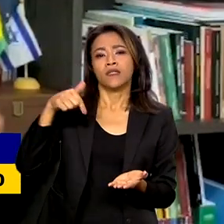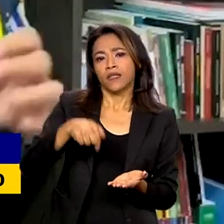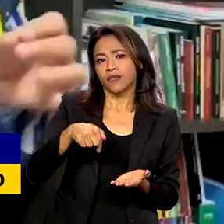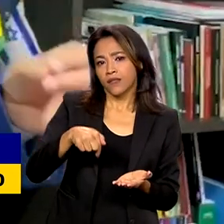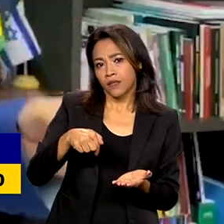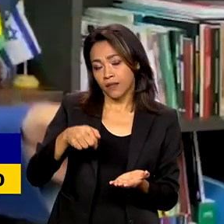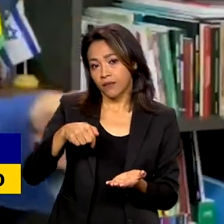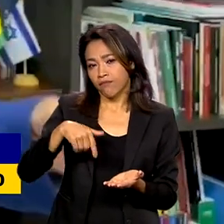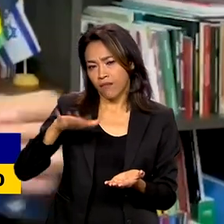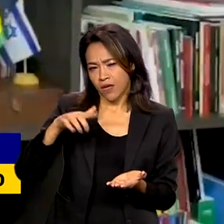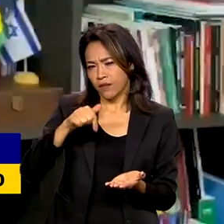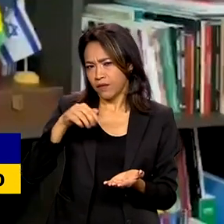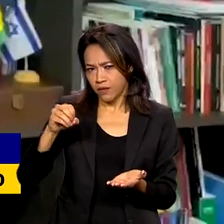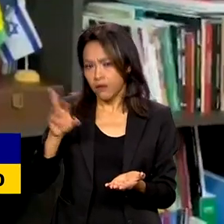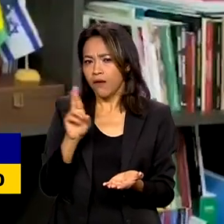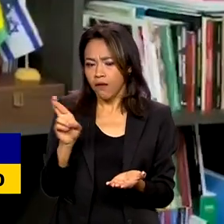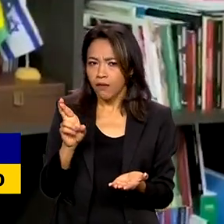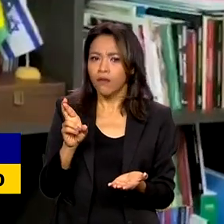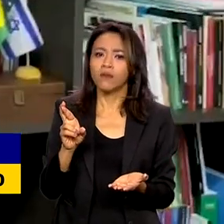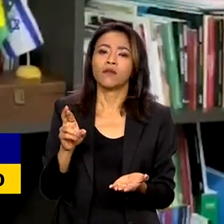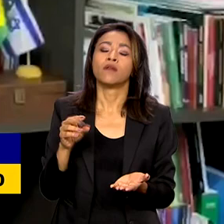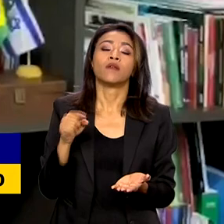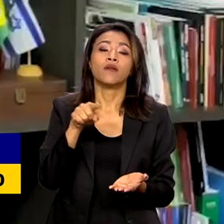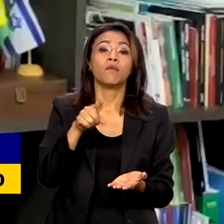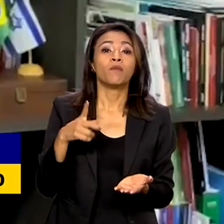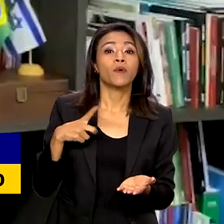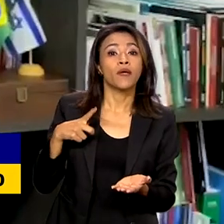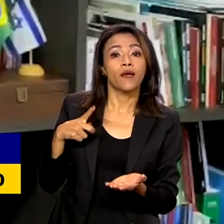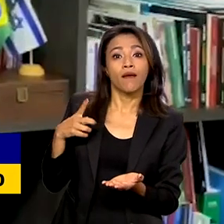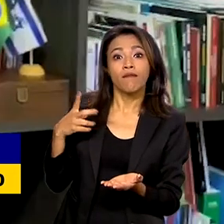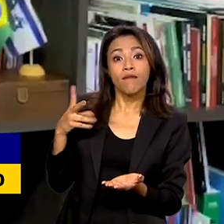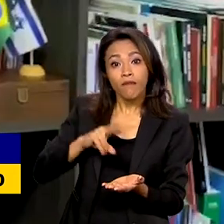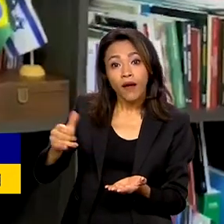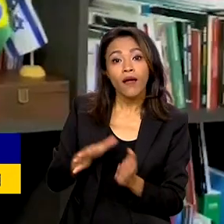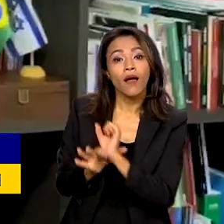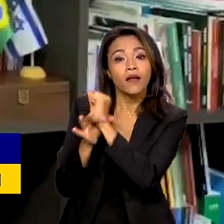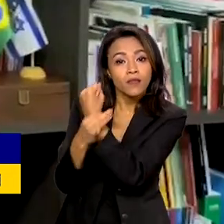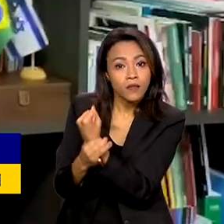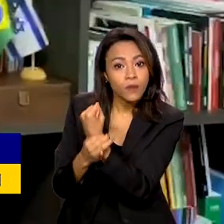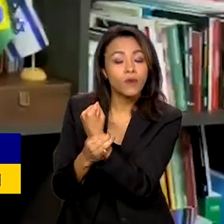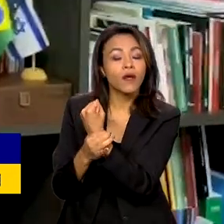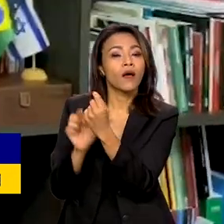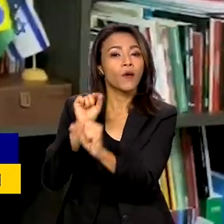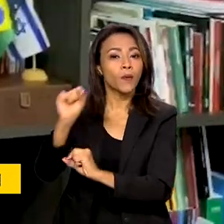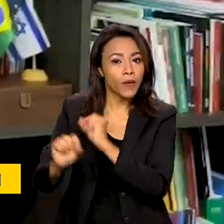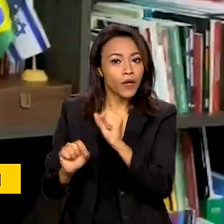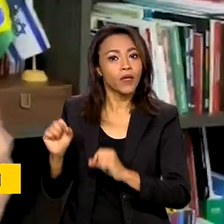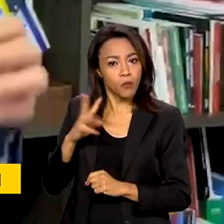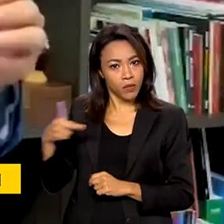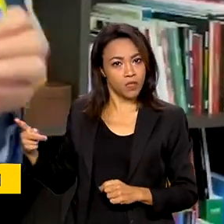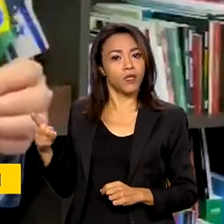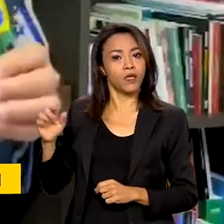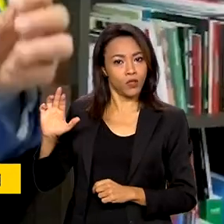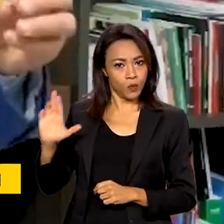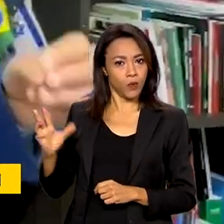R$ 705,40 por família beneficiária, garantindo assim aquilo que quer o presidente Lula,